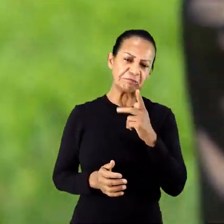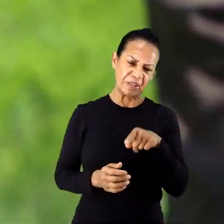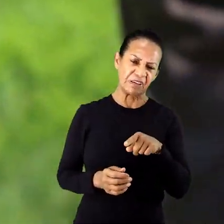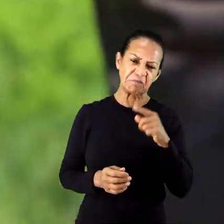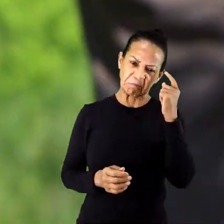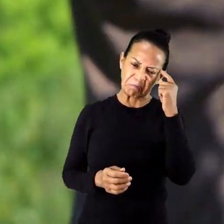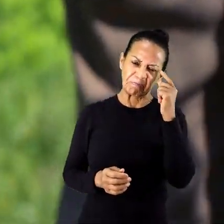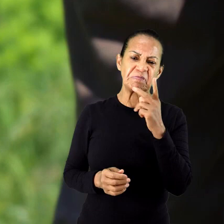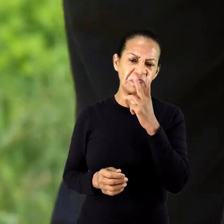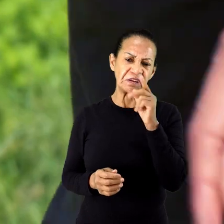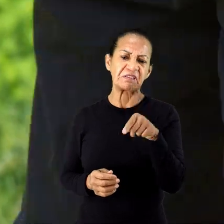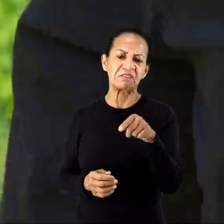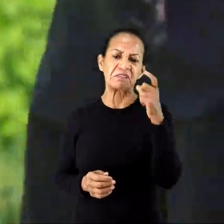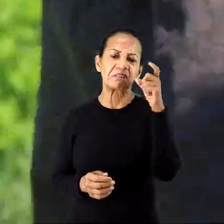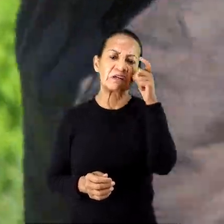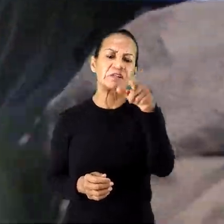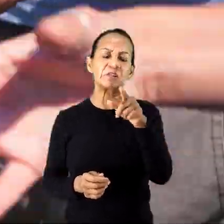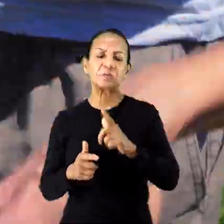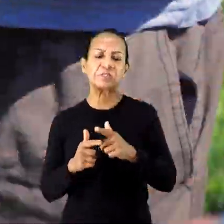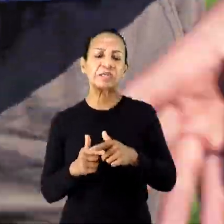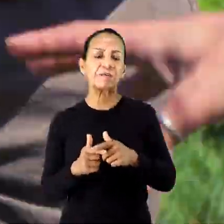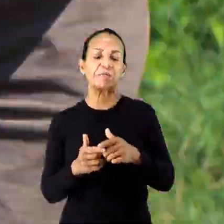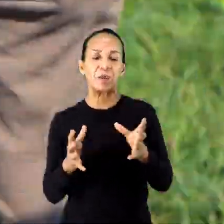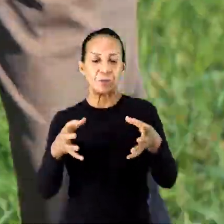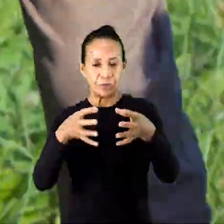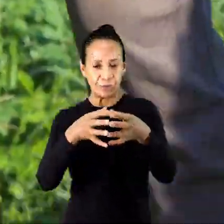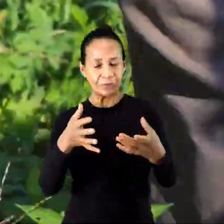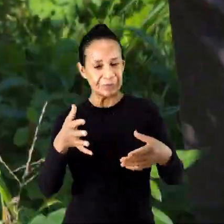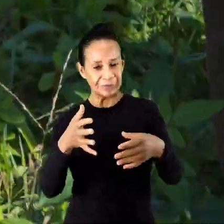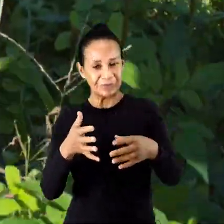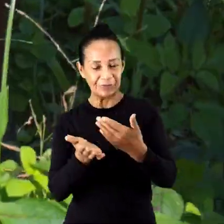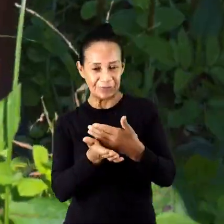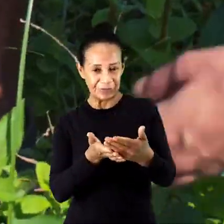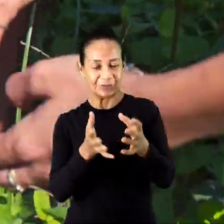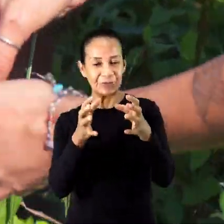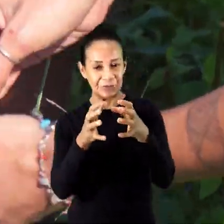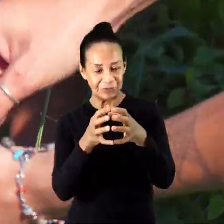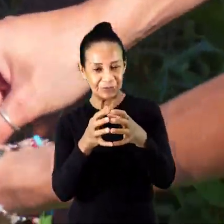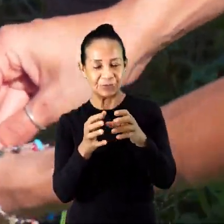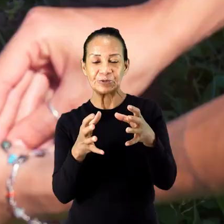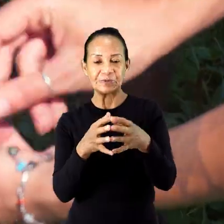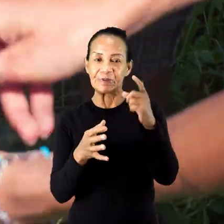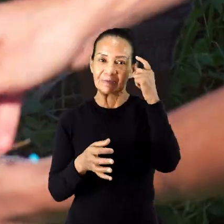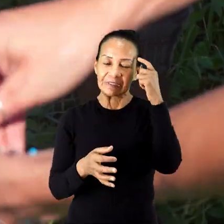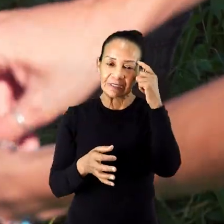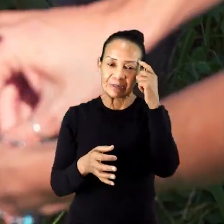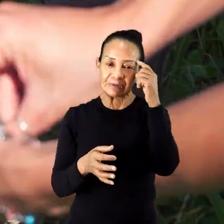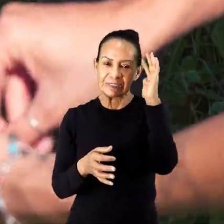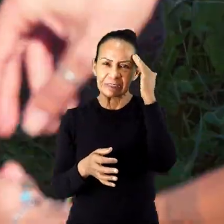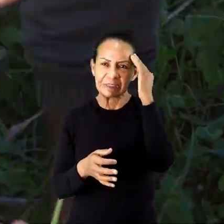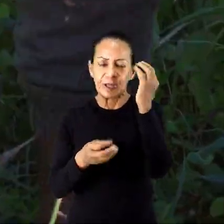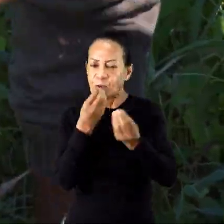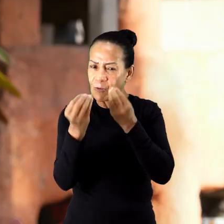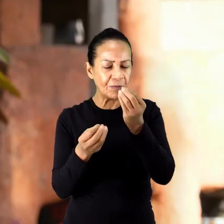Eu achei bastante interessante o lado a lado pra gente, porque ele chegou bem no momento que o grupo ele estava realmente buscando essa formalização, né,